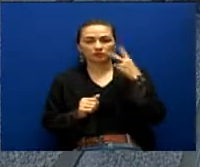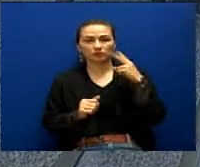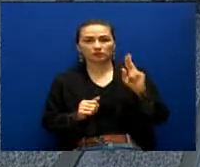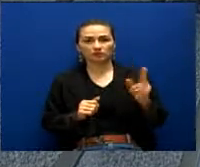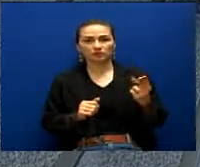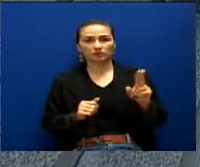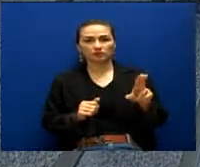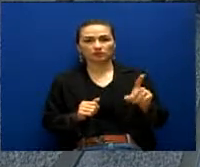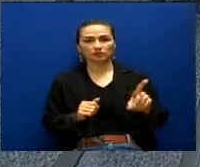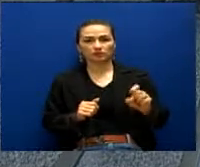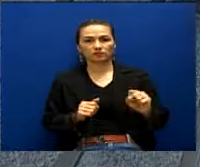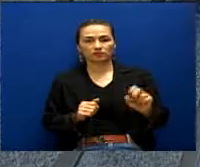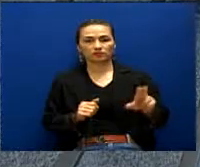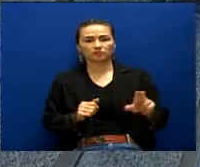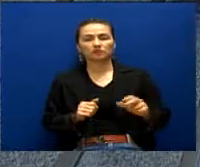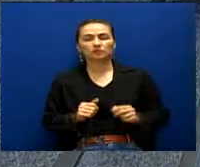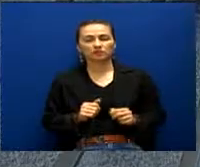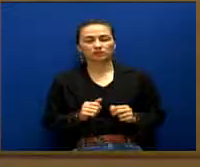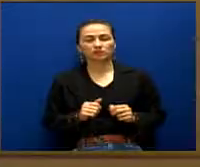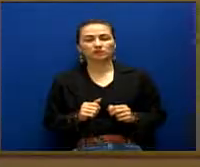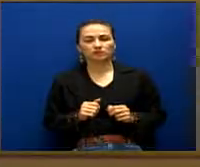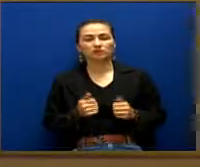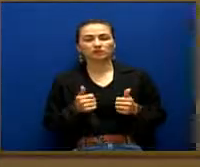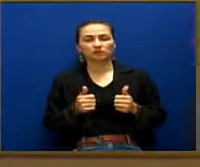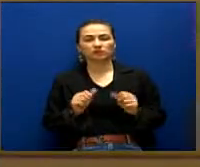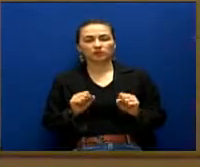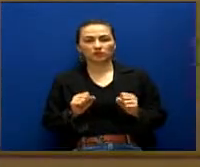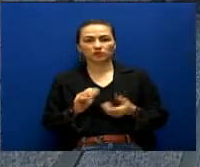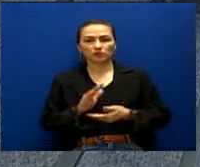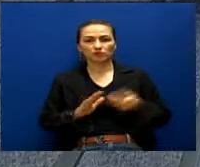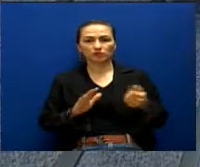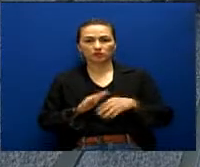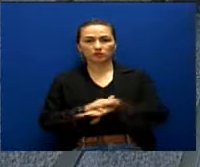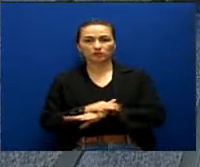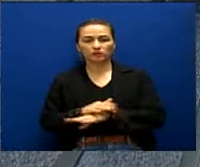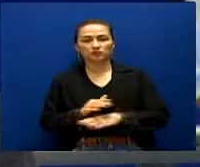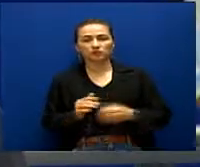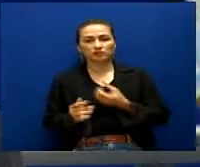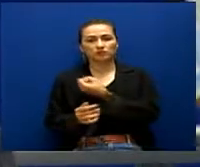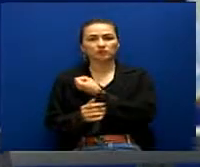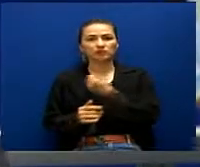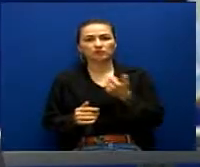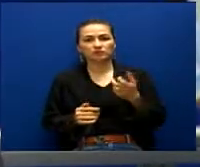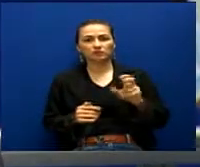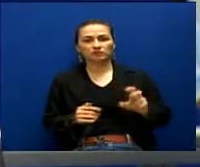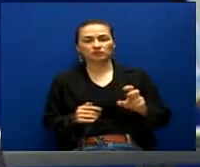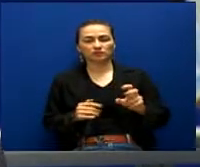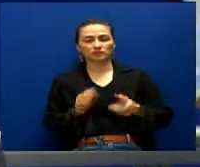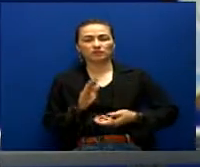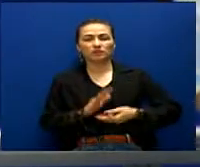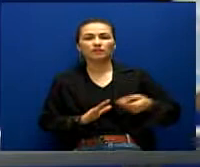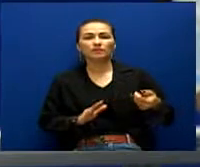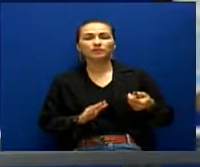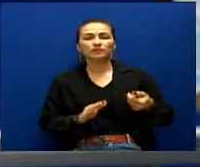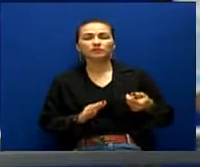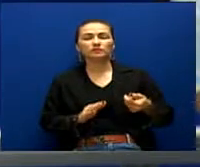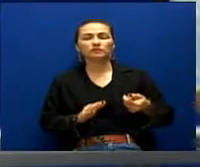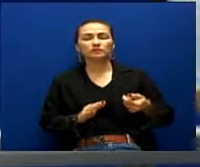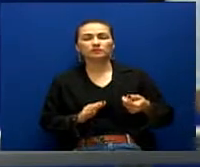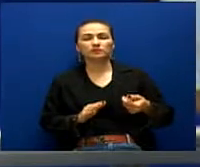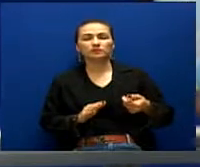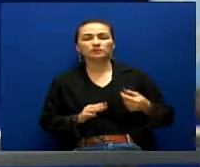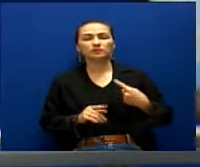o fundo. Tá, o pastor Luciano arquiva a 14. A 14. Então, e a 15 foi retirada, foi arquivada também, porque virá